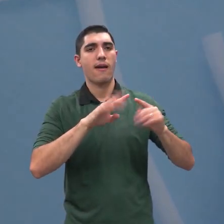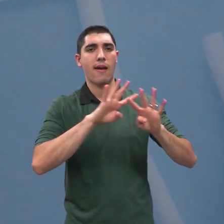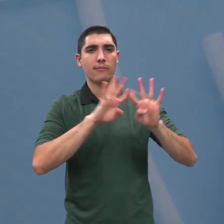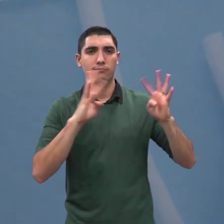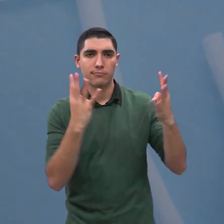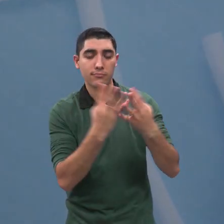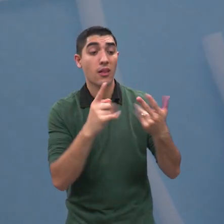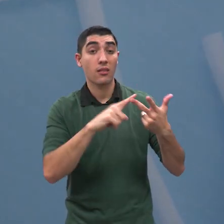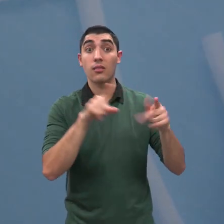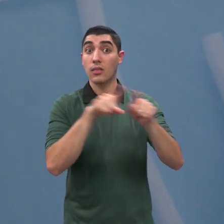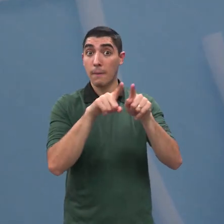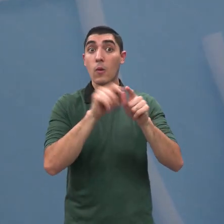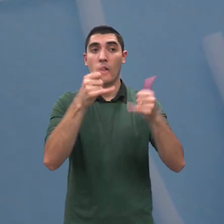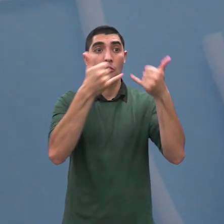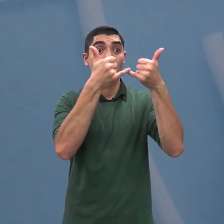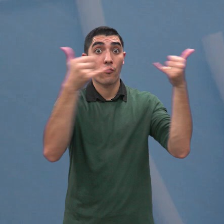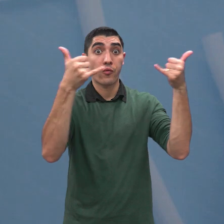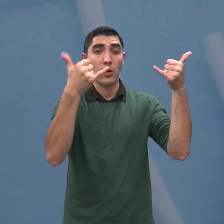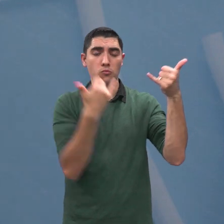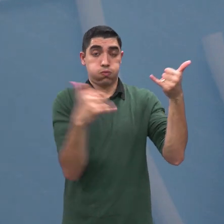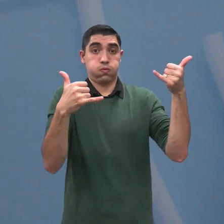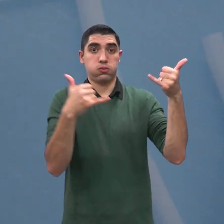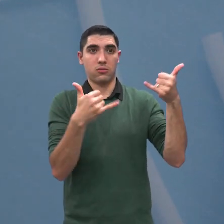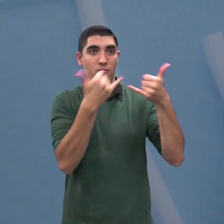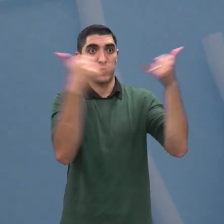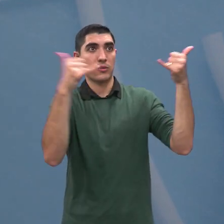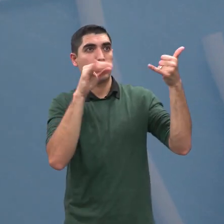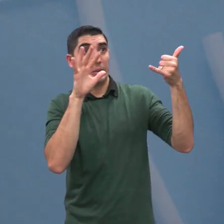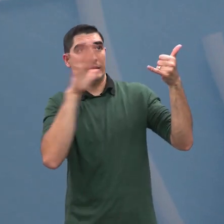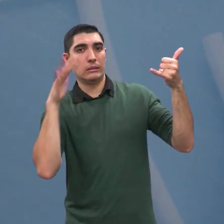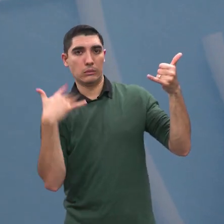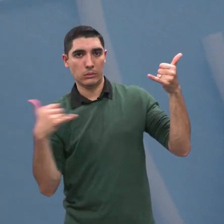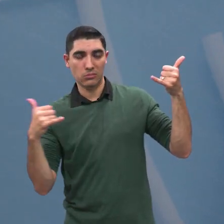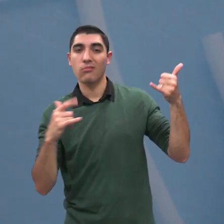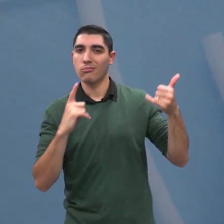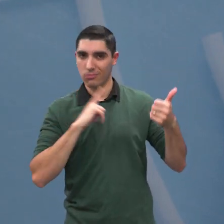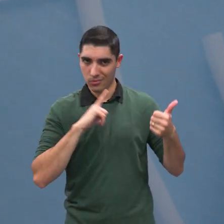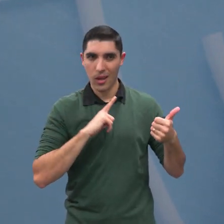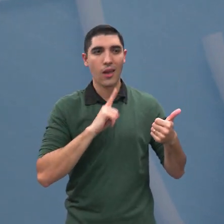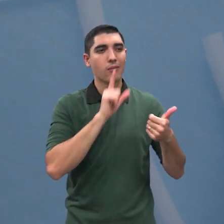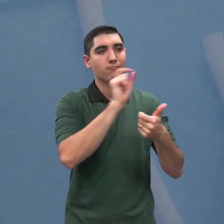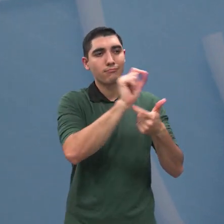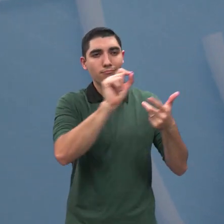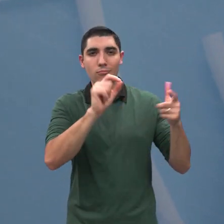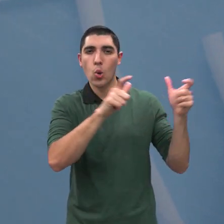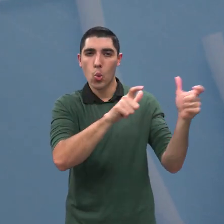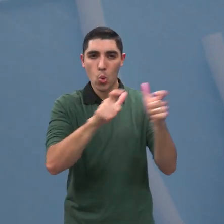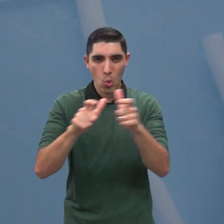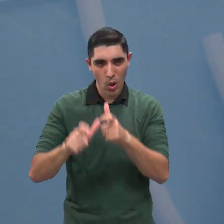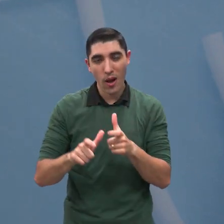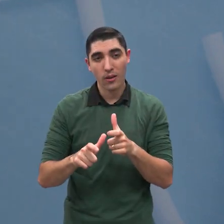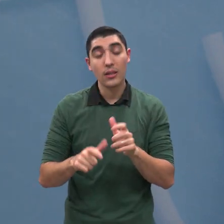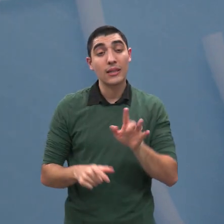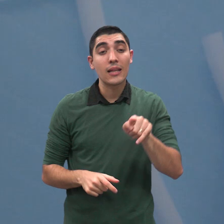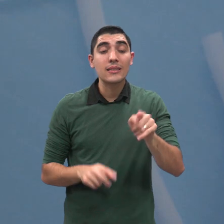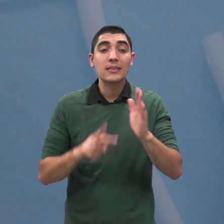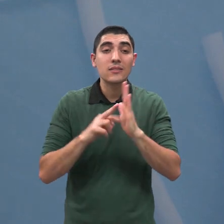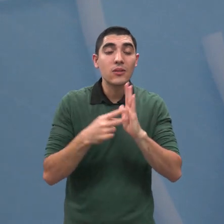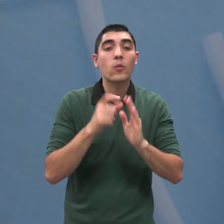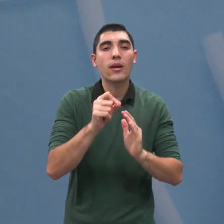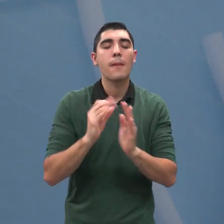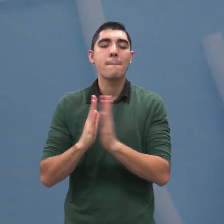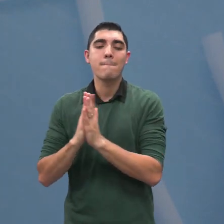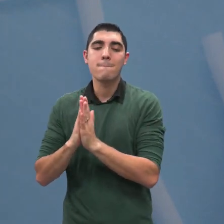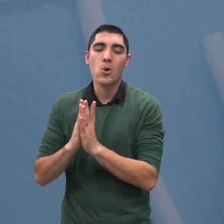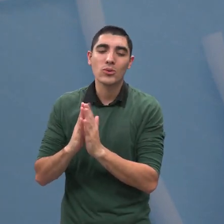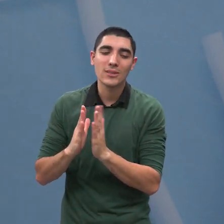elétricas, muros cada vez mais altos também, principalmente em determinadas regiões da cidade. Isso passa por um processo, mais uma